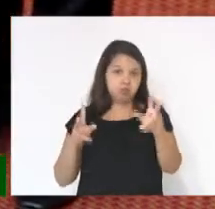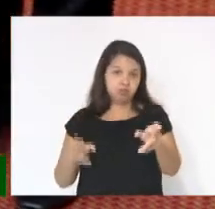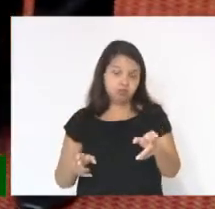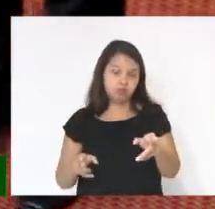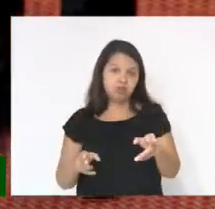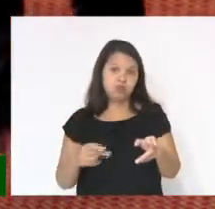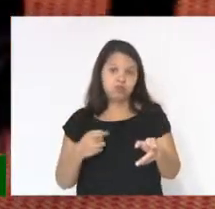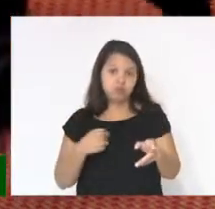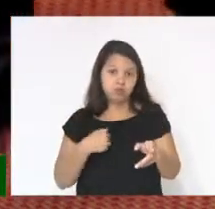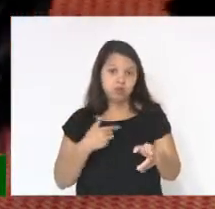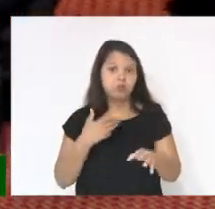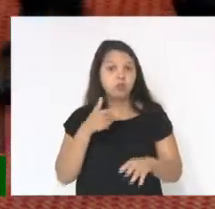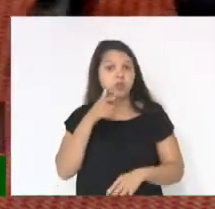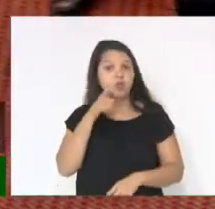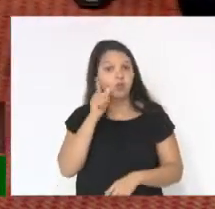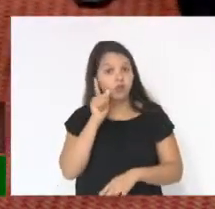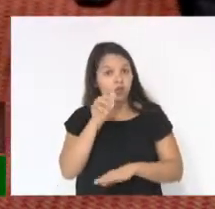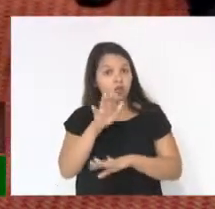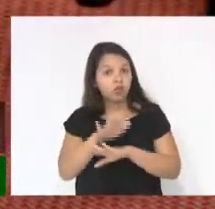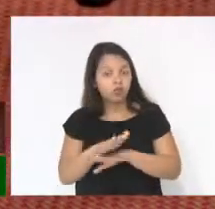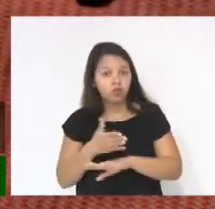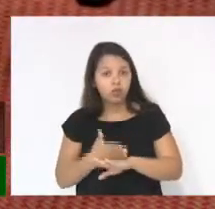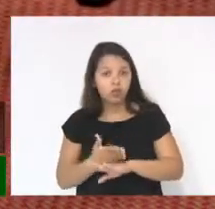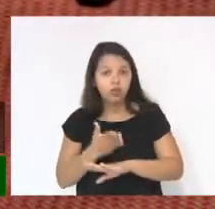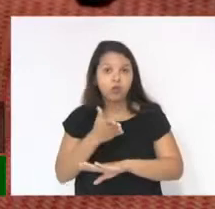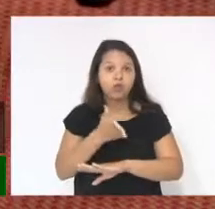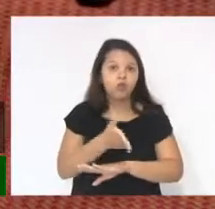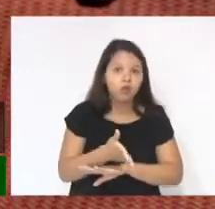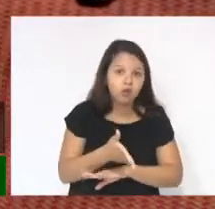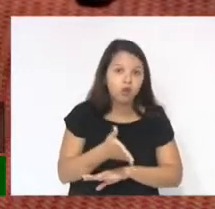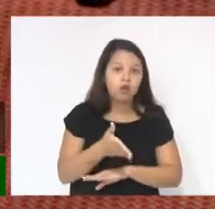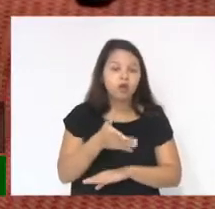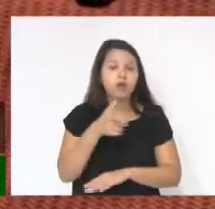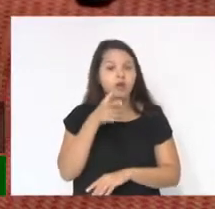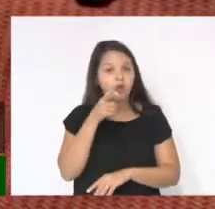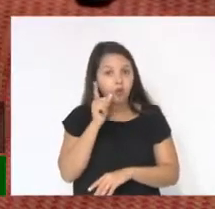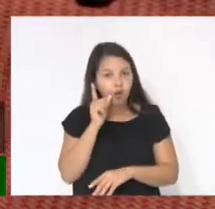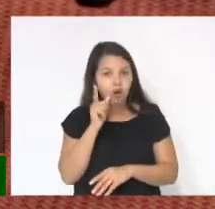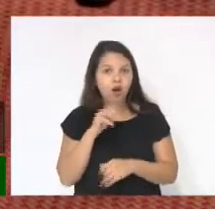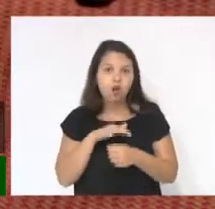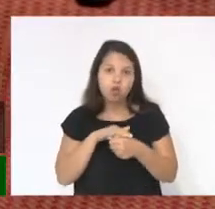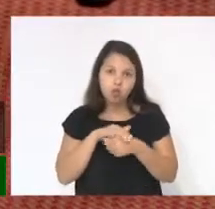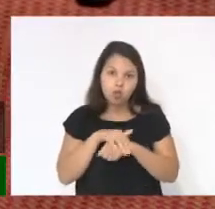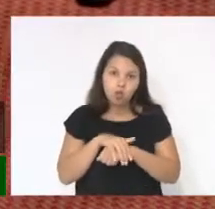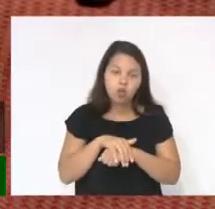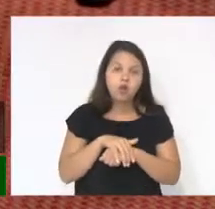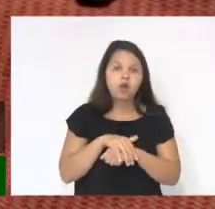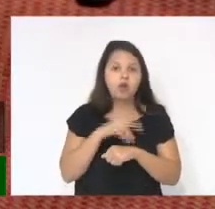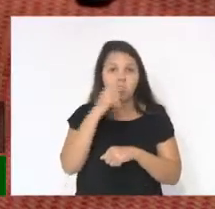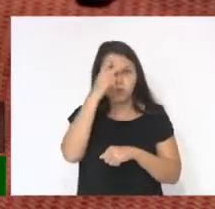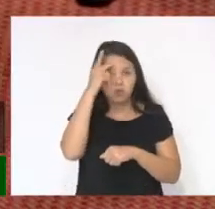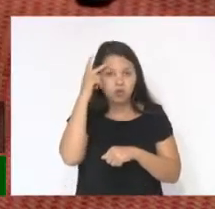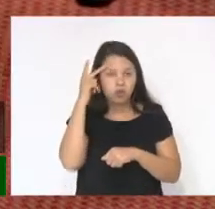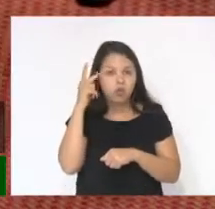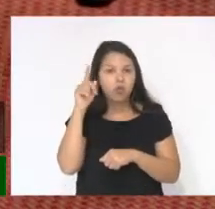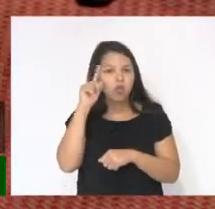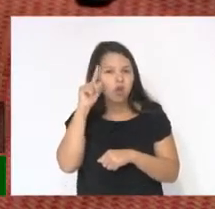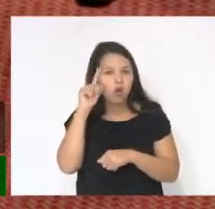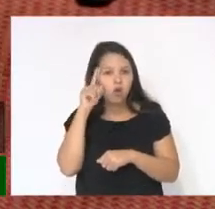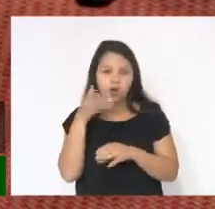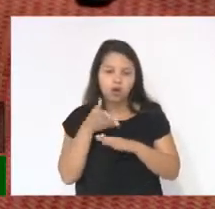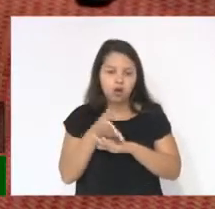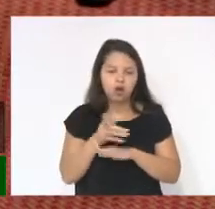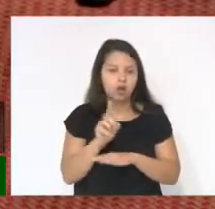coincidência, eu passei ontem à tarde, ontem mesmo. Claro que à noite, as pessoas que não passam todos os dias